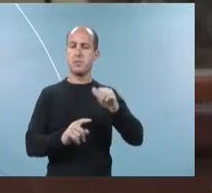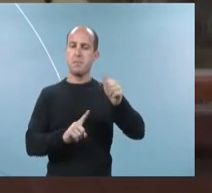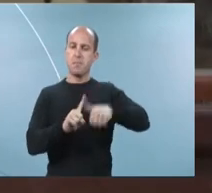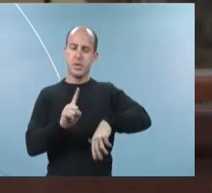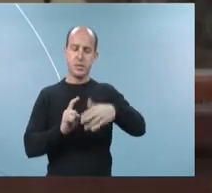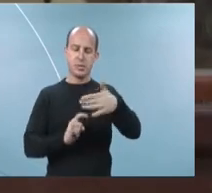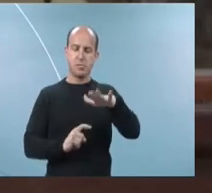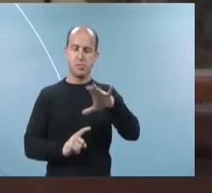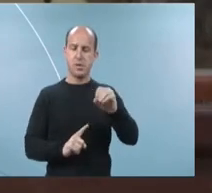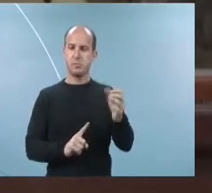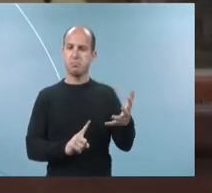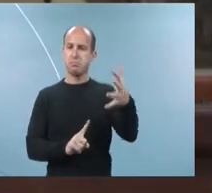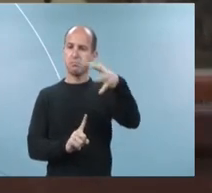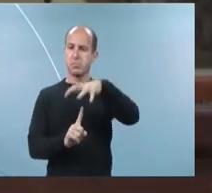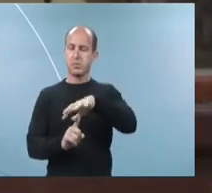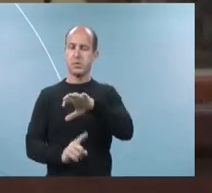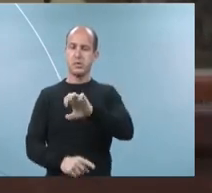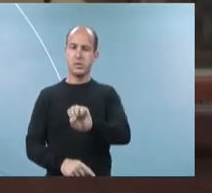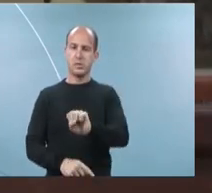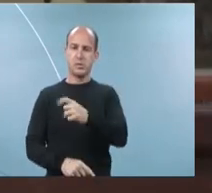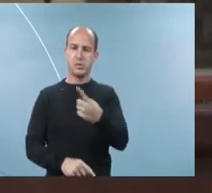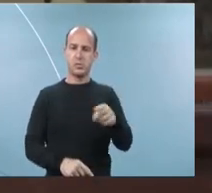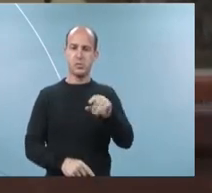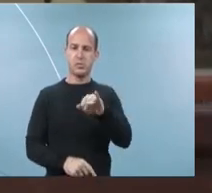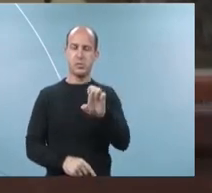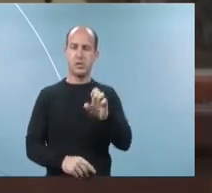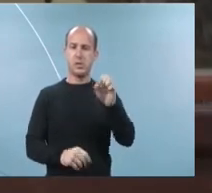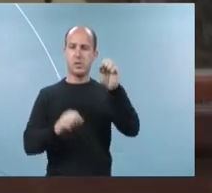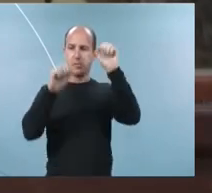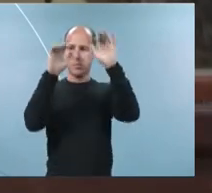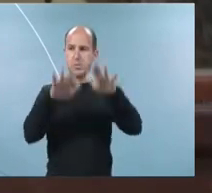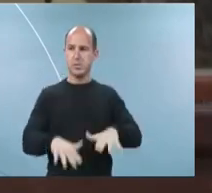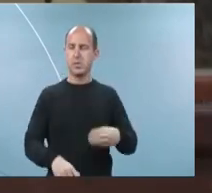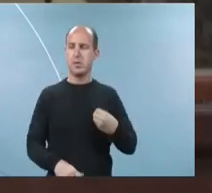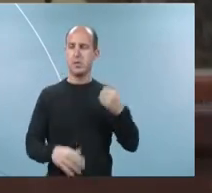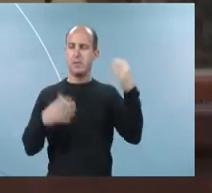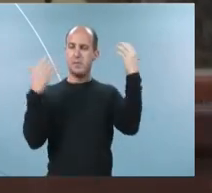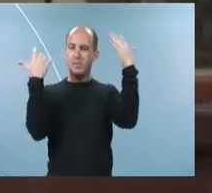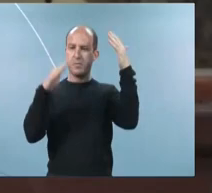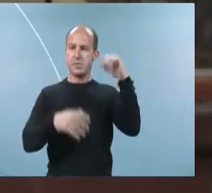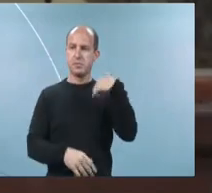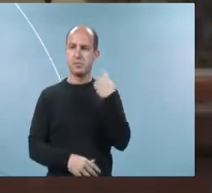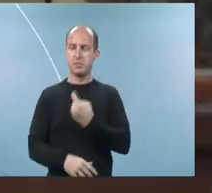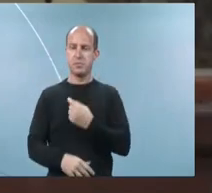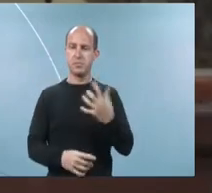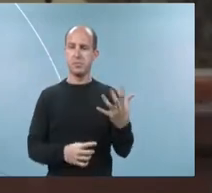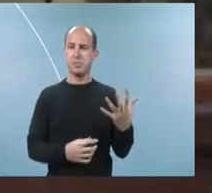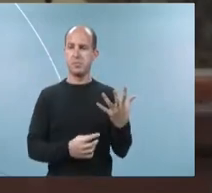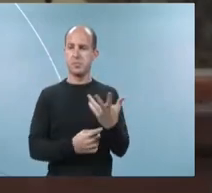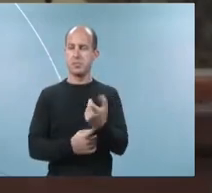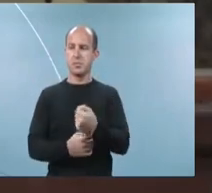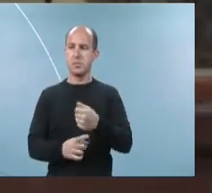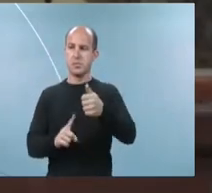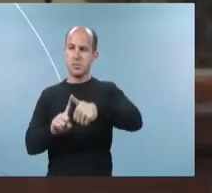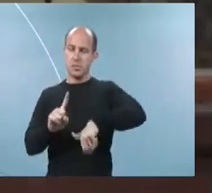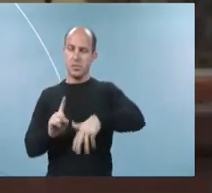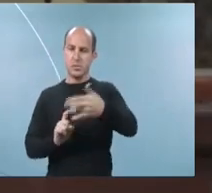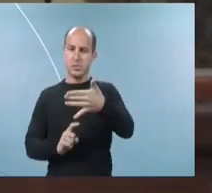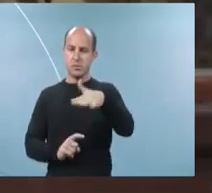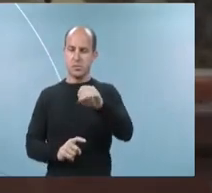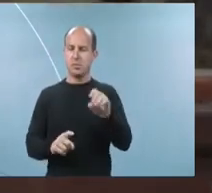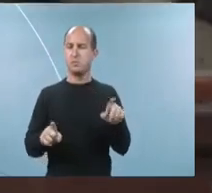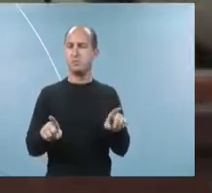março, coroado por São José abençoado. Vivas ao nosso artesão! No mês de março